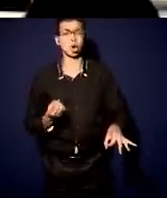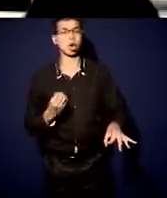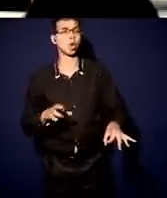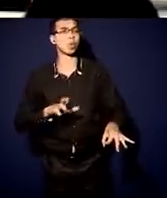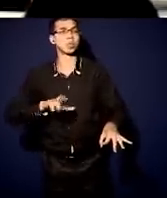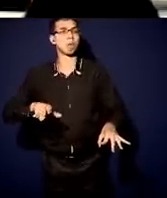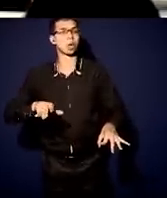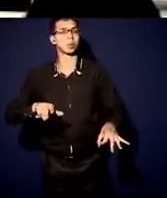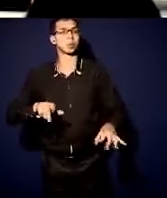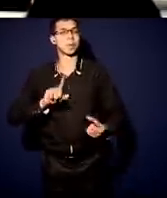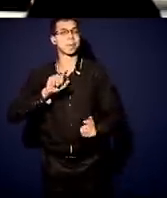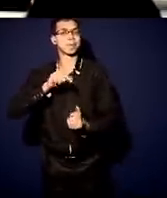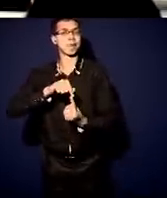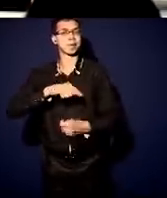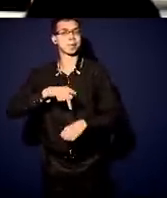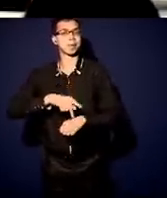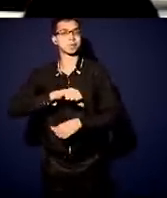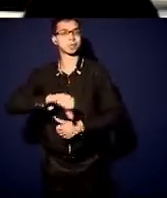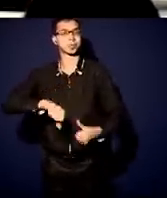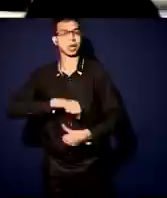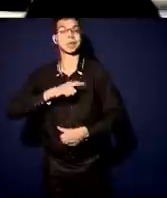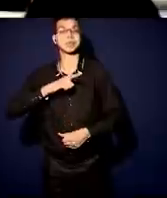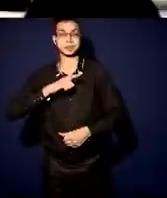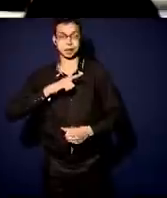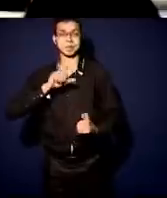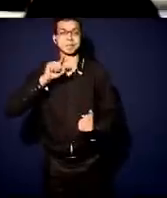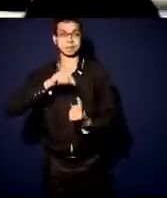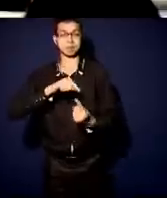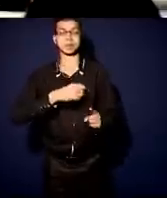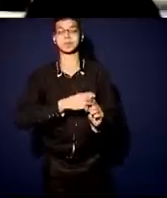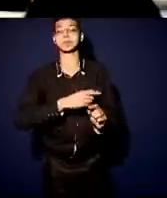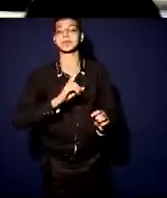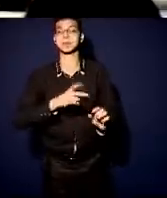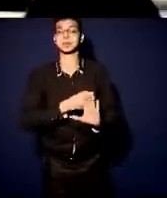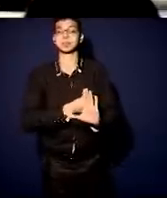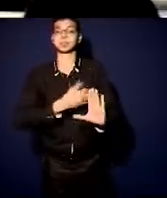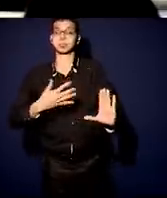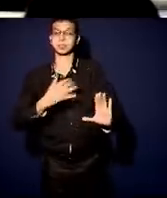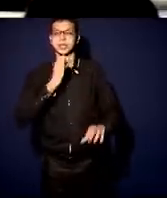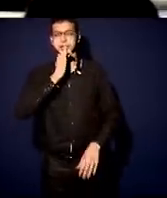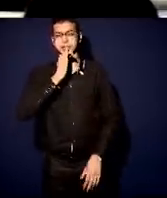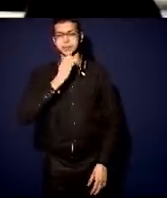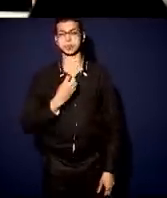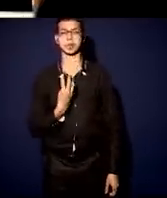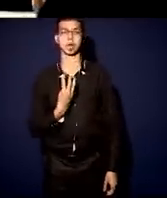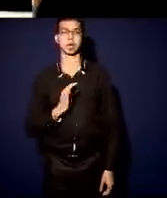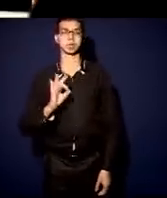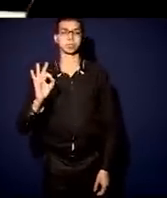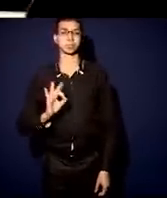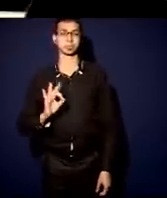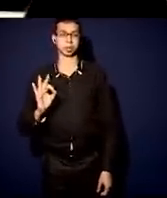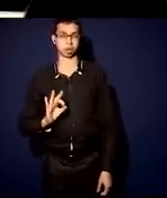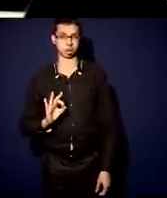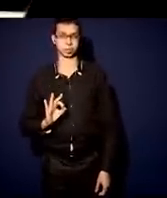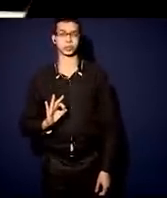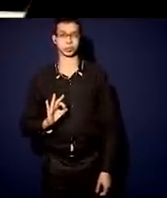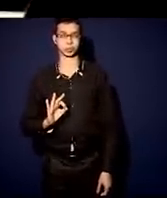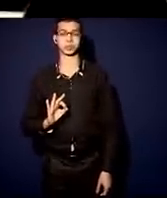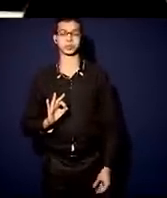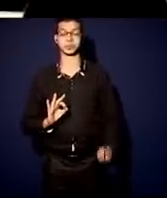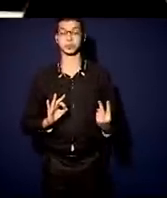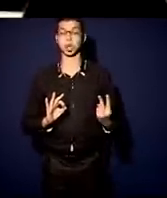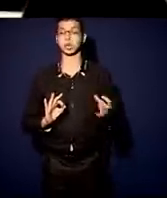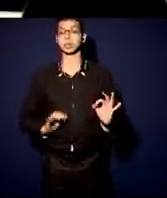inflação de países que têm metas explícitas que normalmente é 3% para os países emergentes 2%